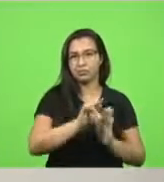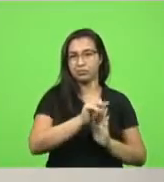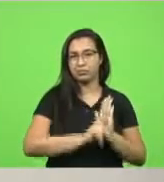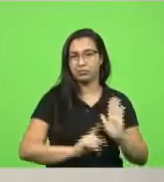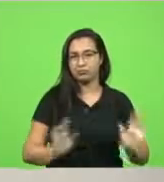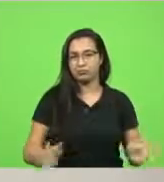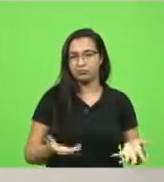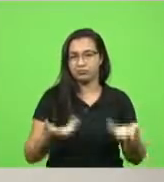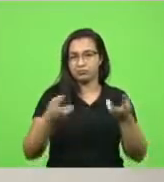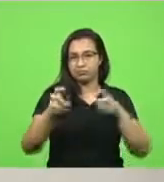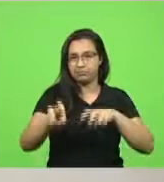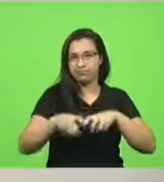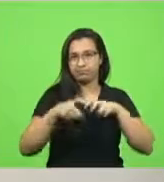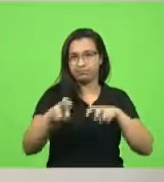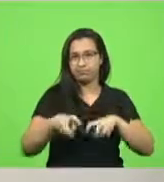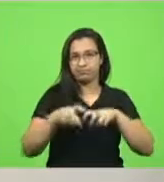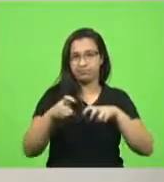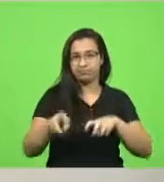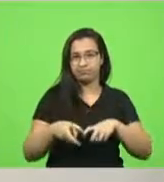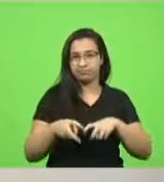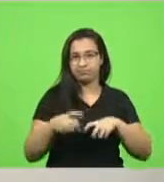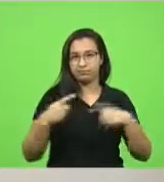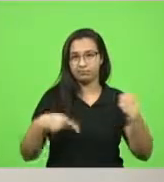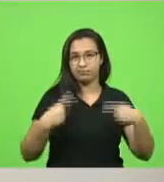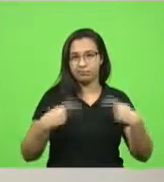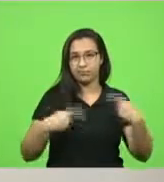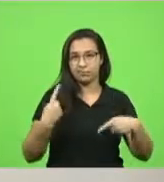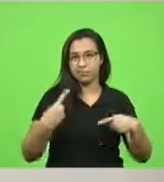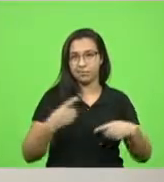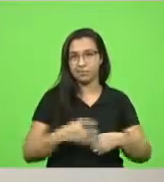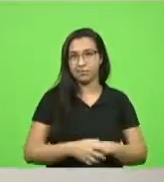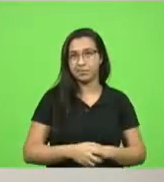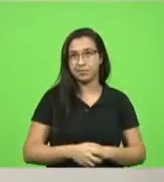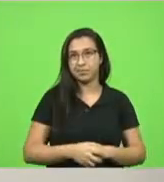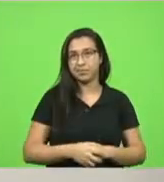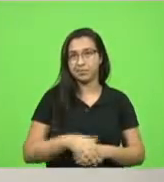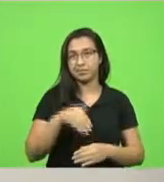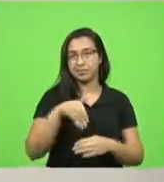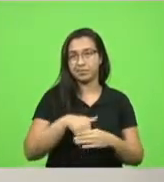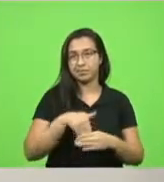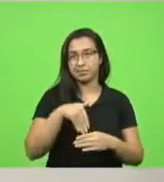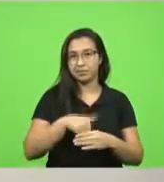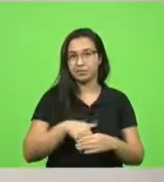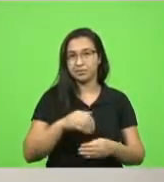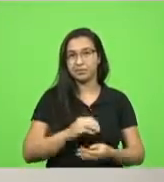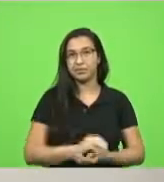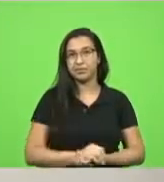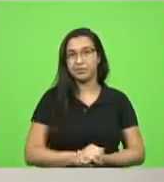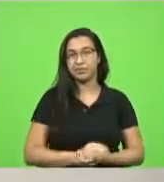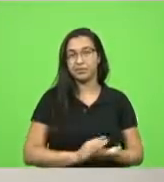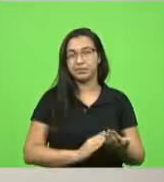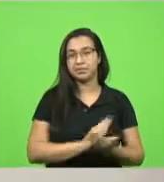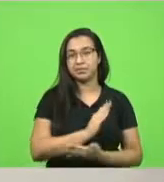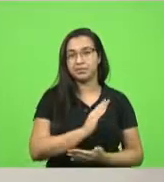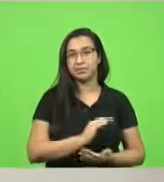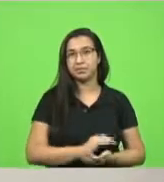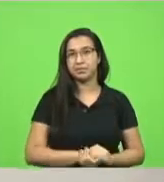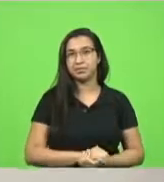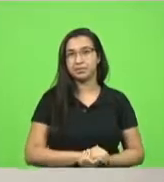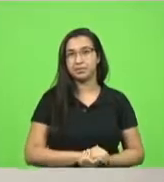agropecuário. Em discussão. Em votação. Aprovado.